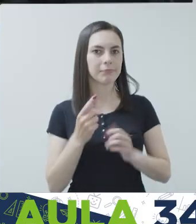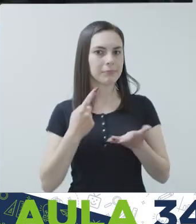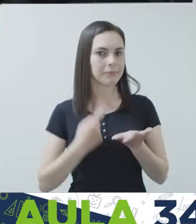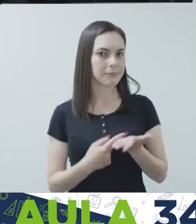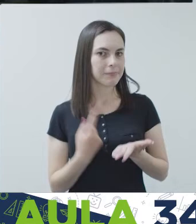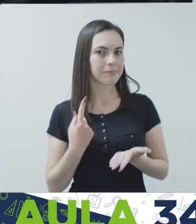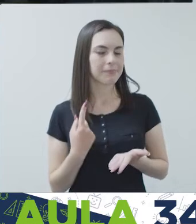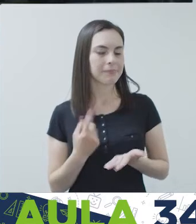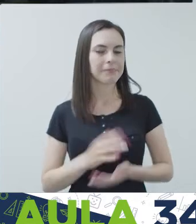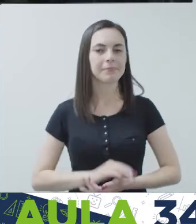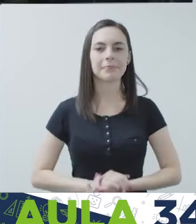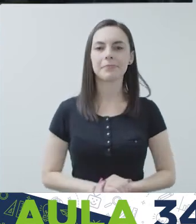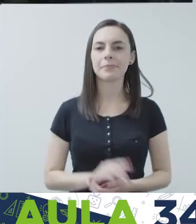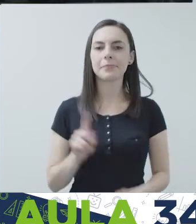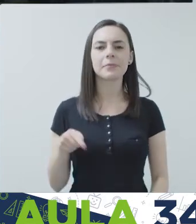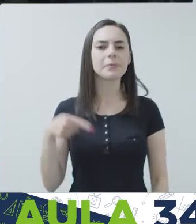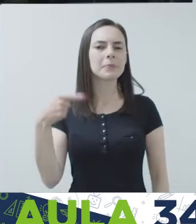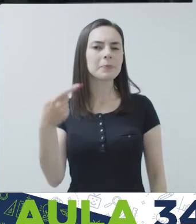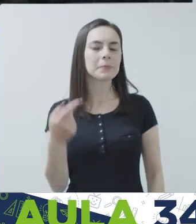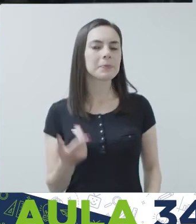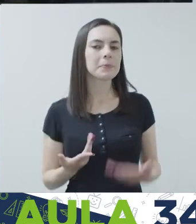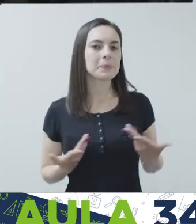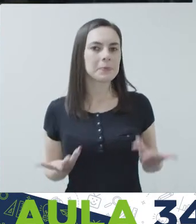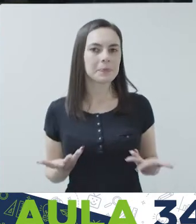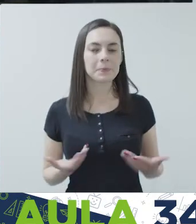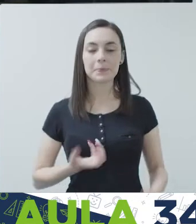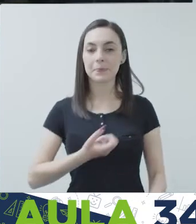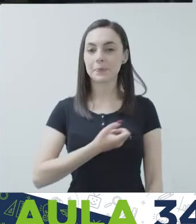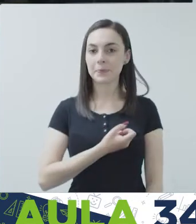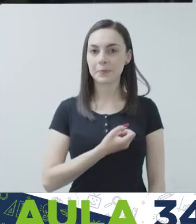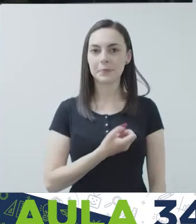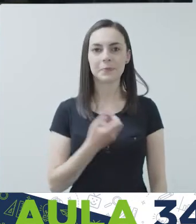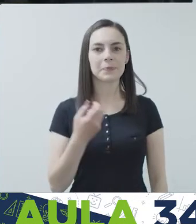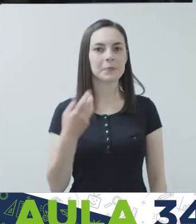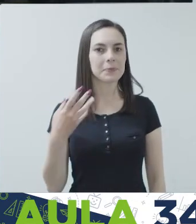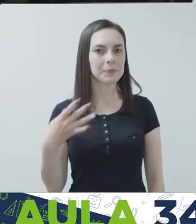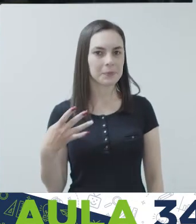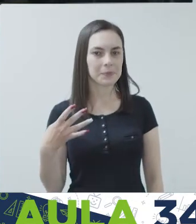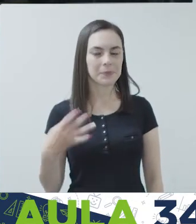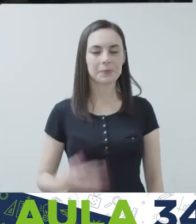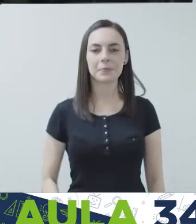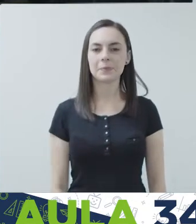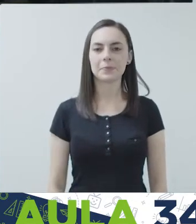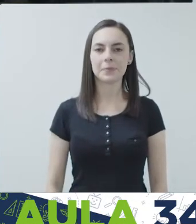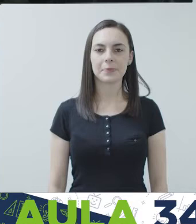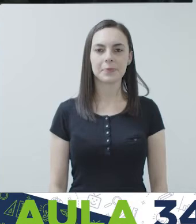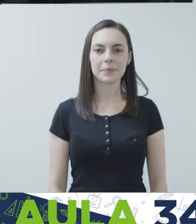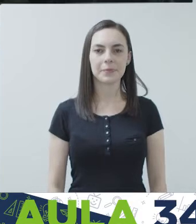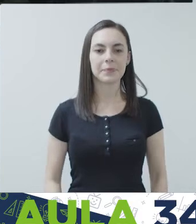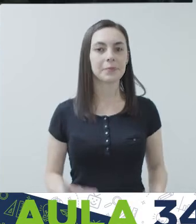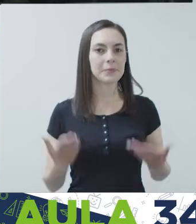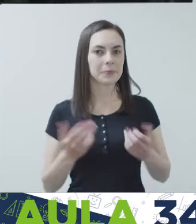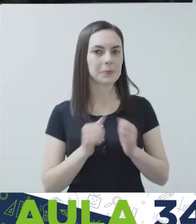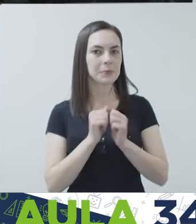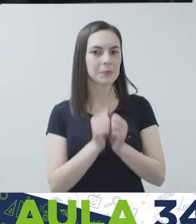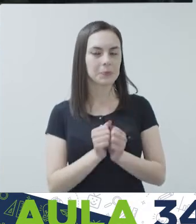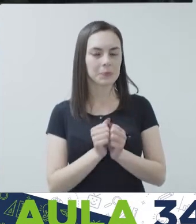Combinado? Qual é o próximo? É o número 4. Vamos fazer